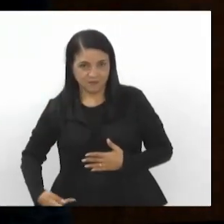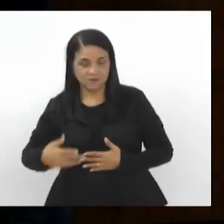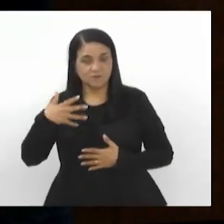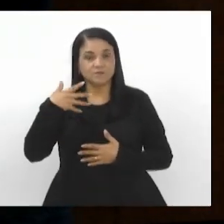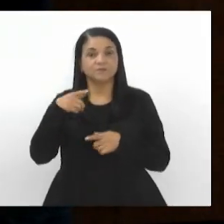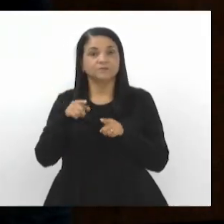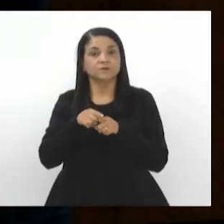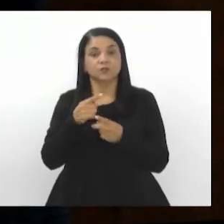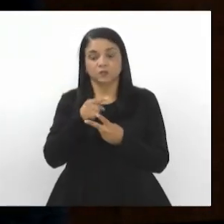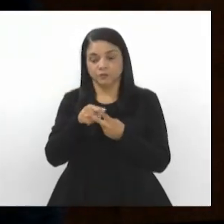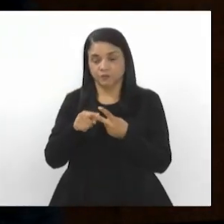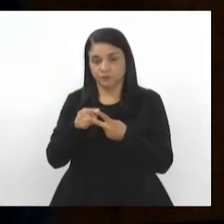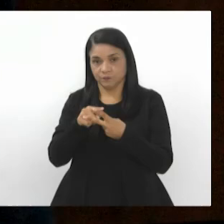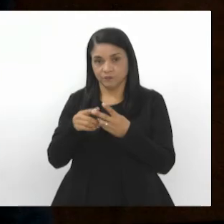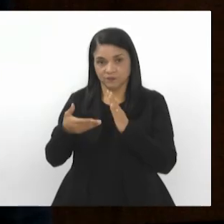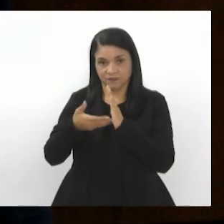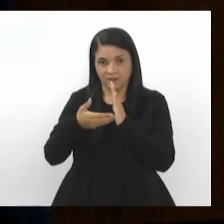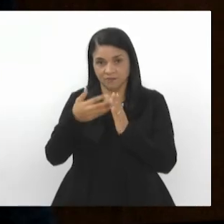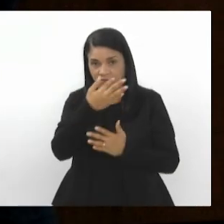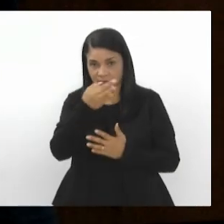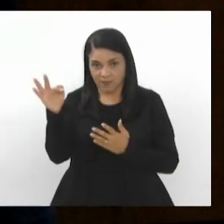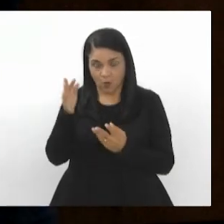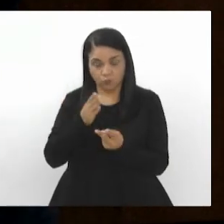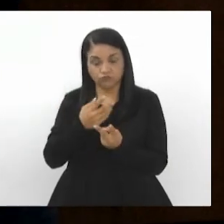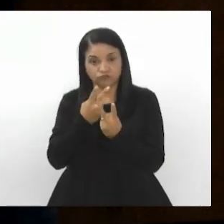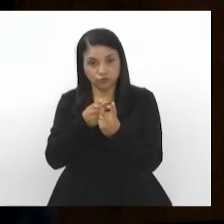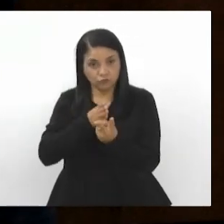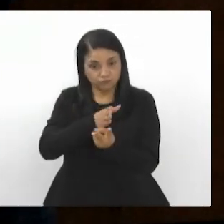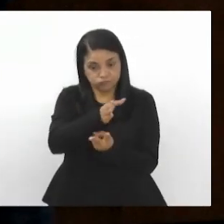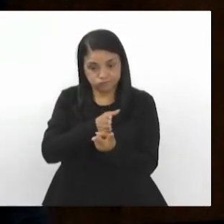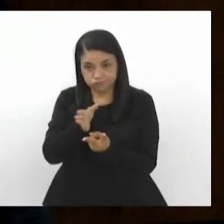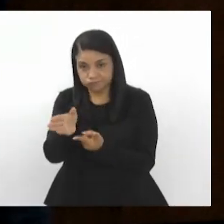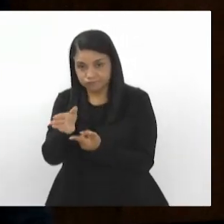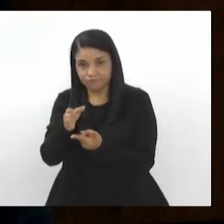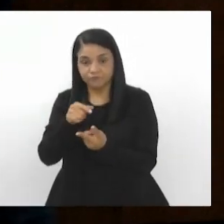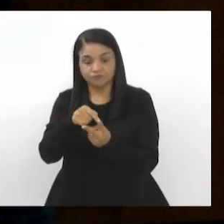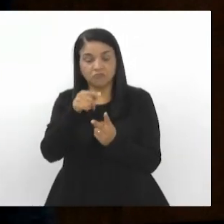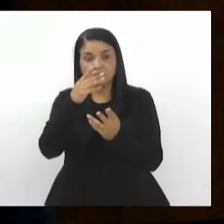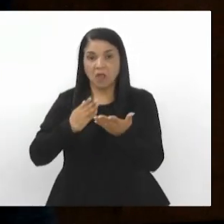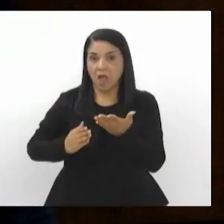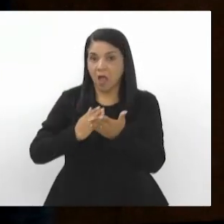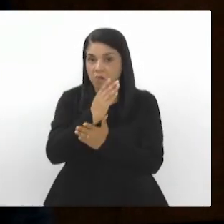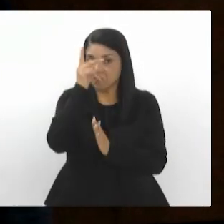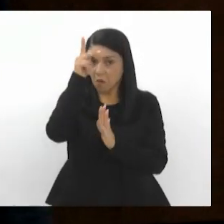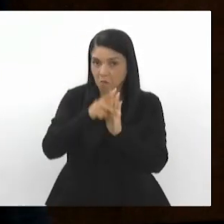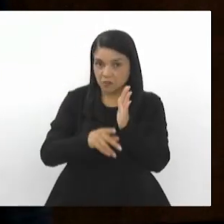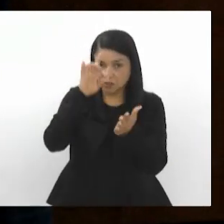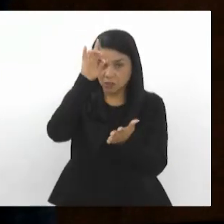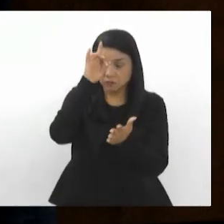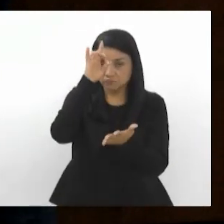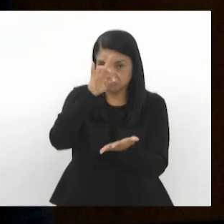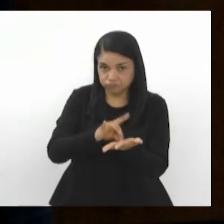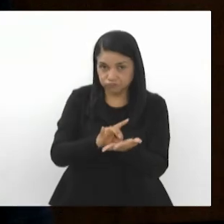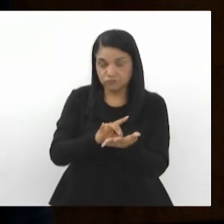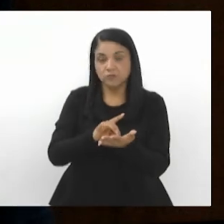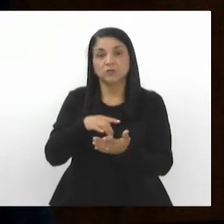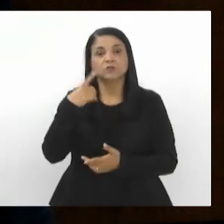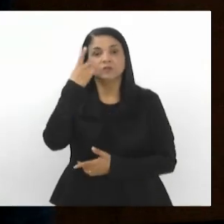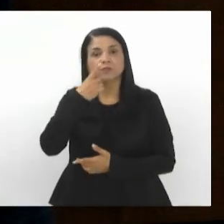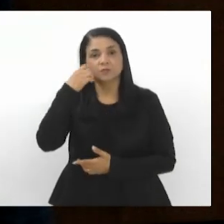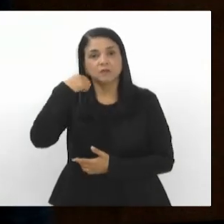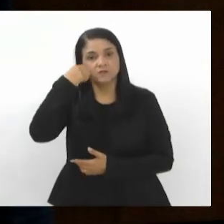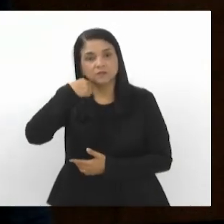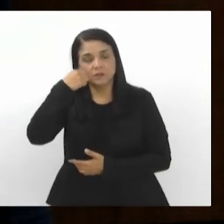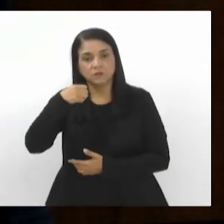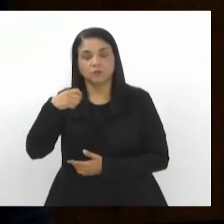tem dois caminhos, ou aprovar o projeto original do deputado senador